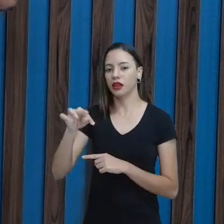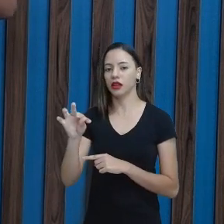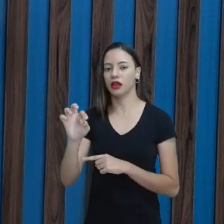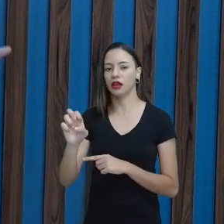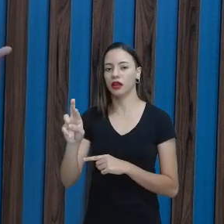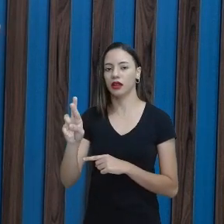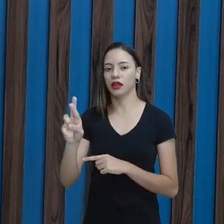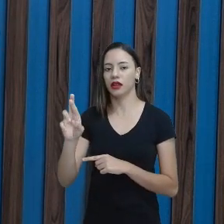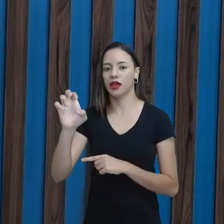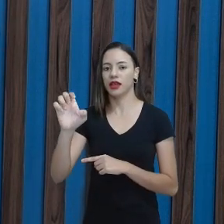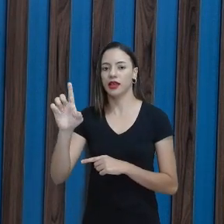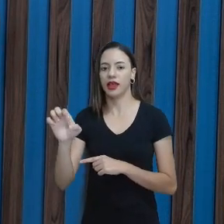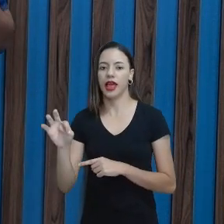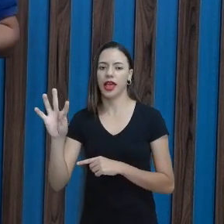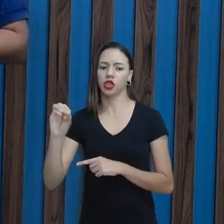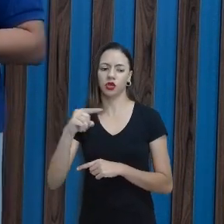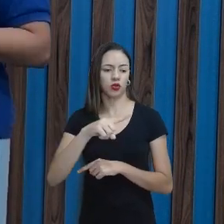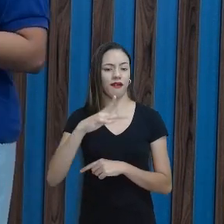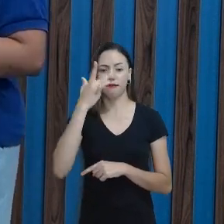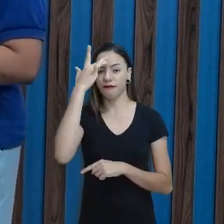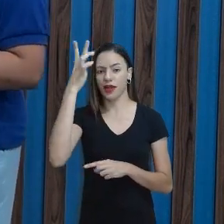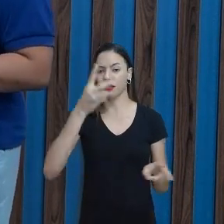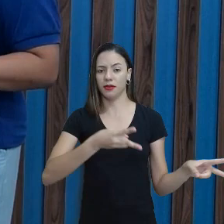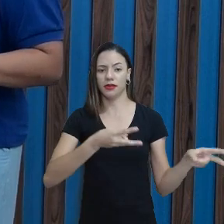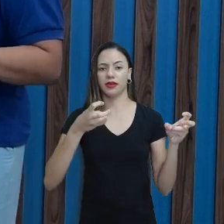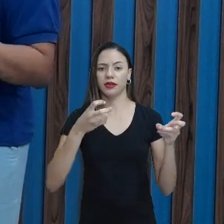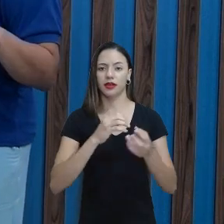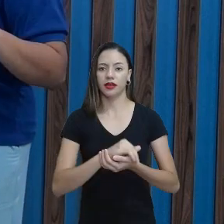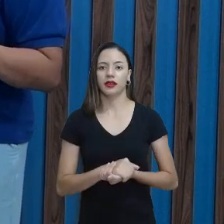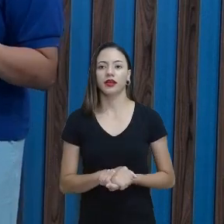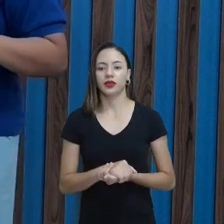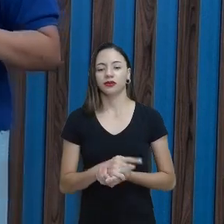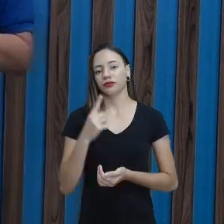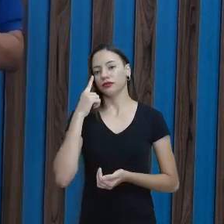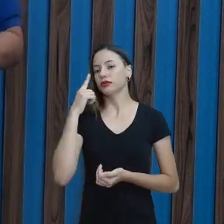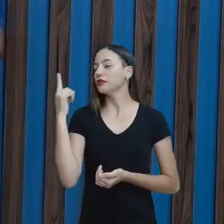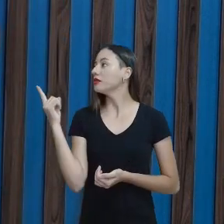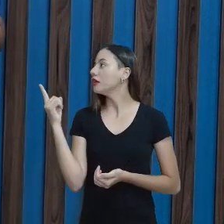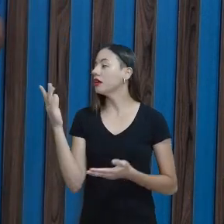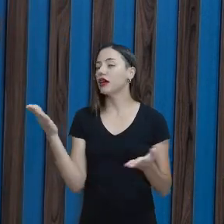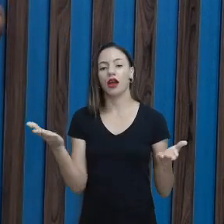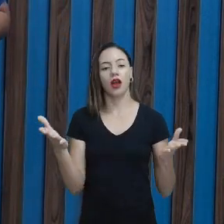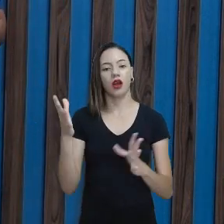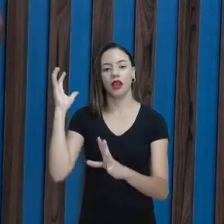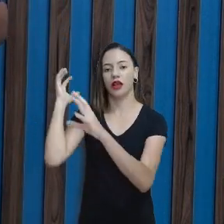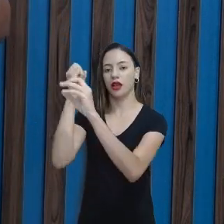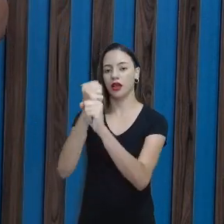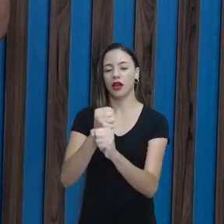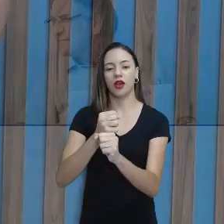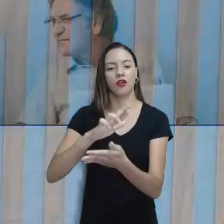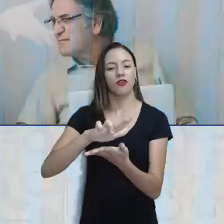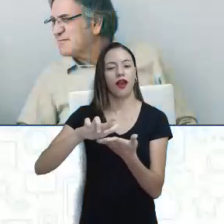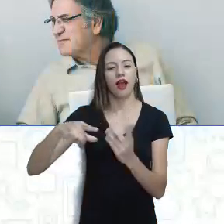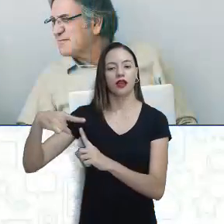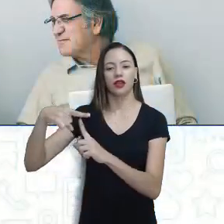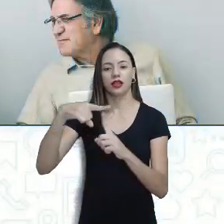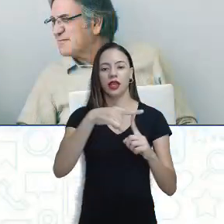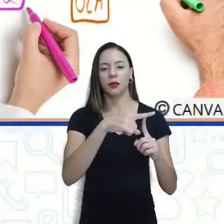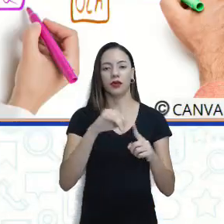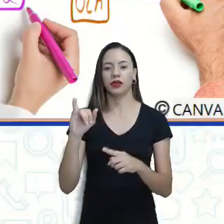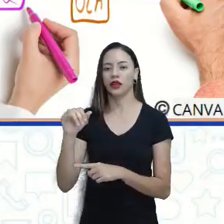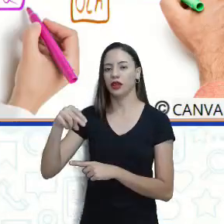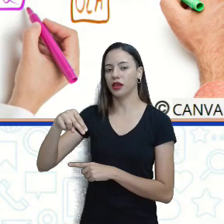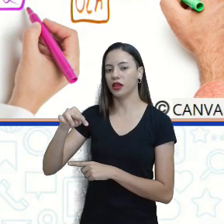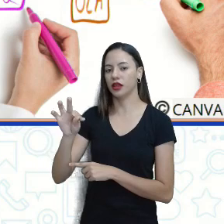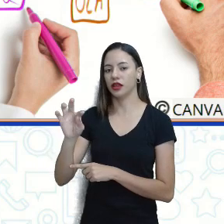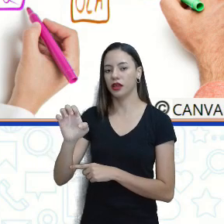portanto, notada, né, percebida. E aqui a gente vai também revisar as diversas formas de intertextualidade,